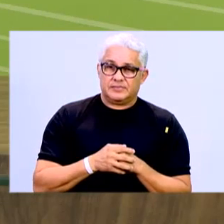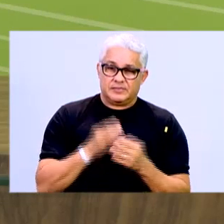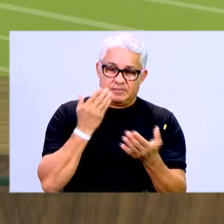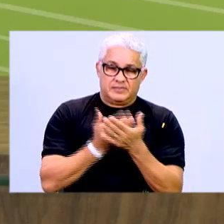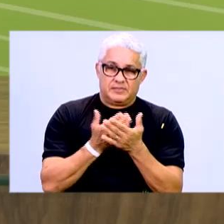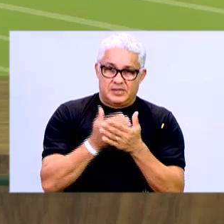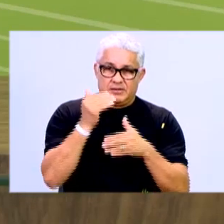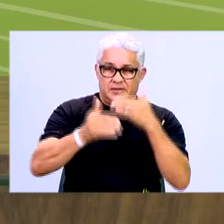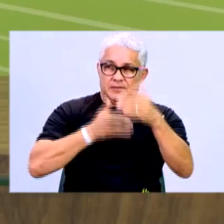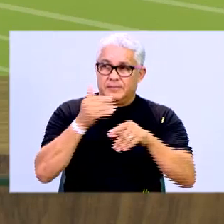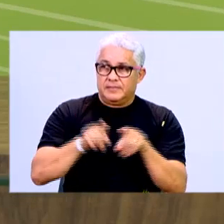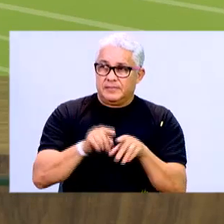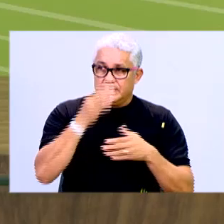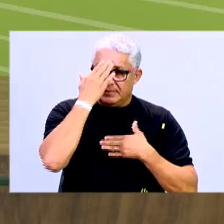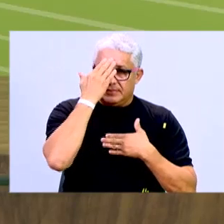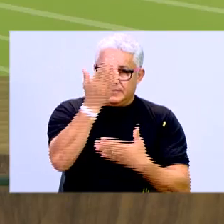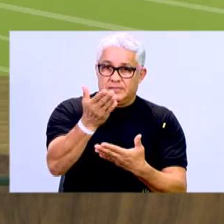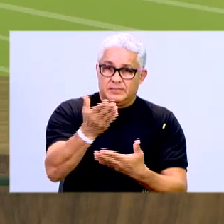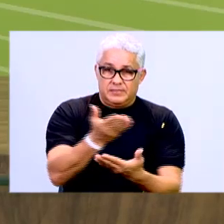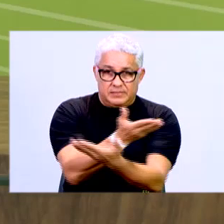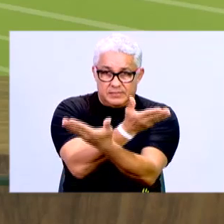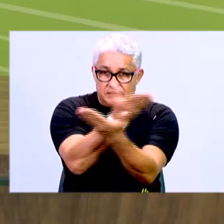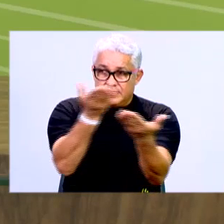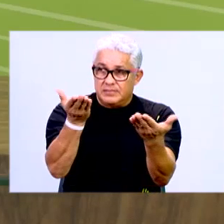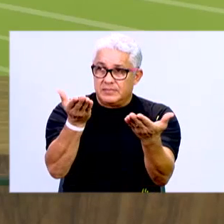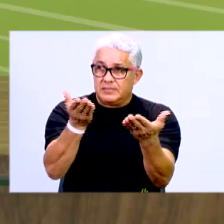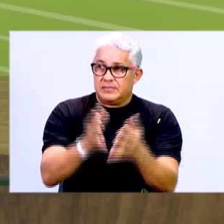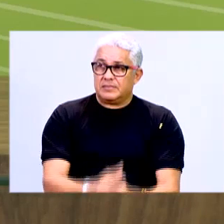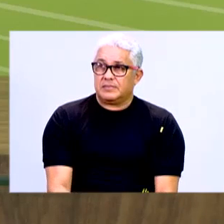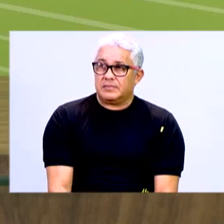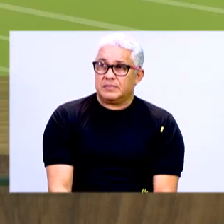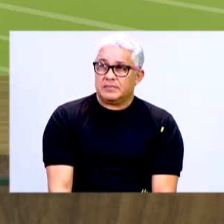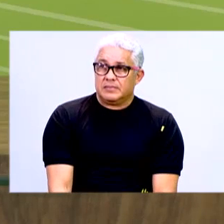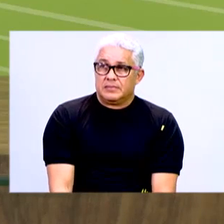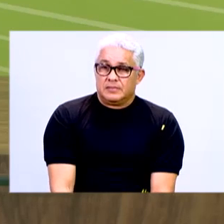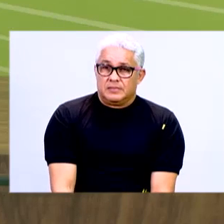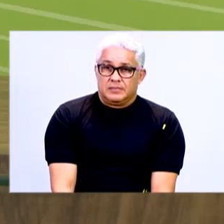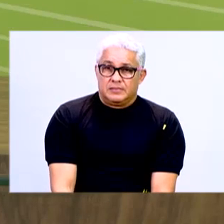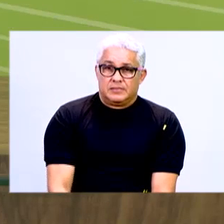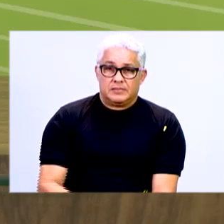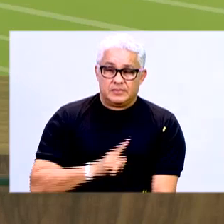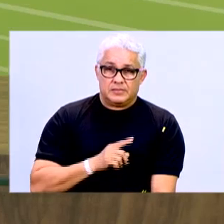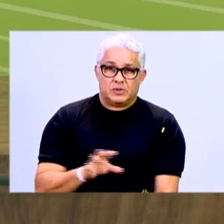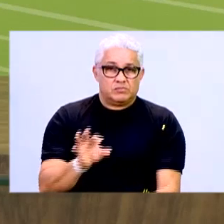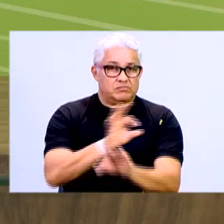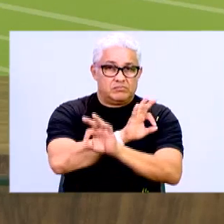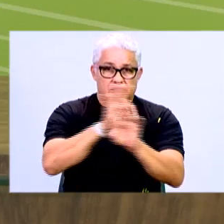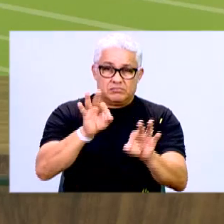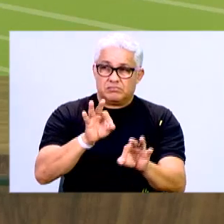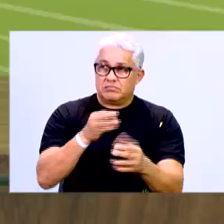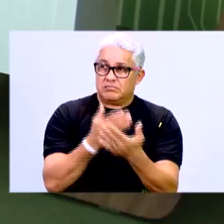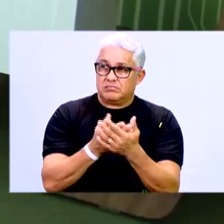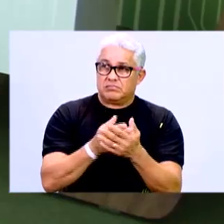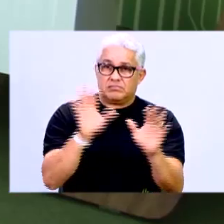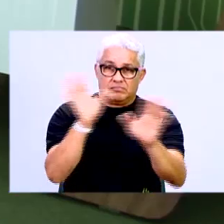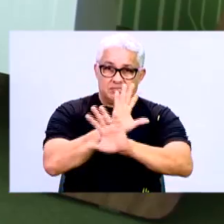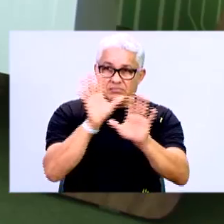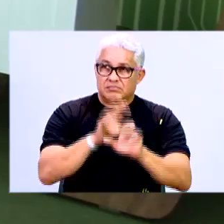aula, e agradeço a participação de vocês, né? Tivemos uma ótima aula e até logo.